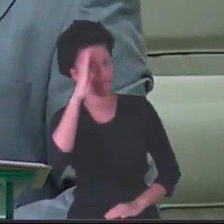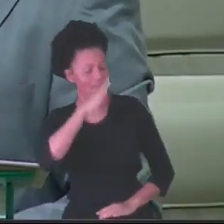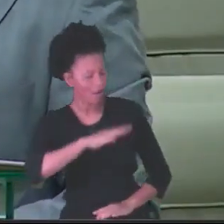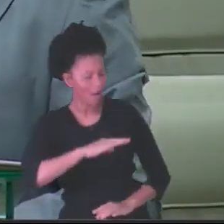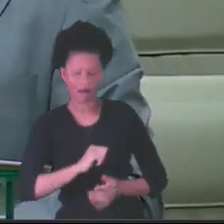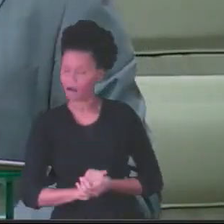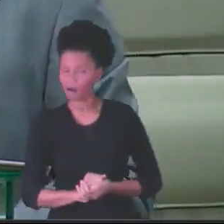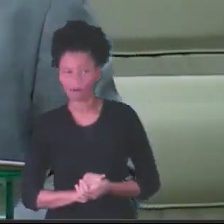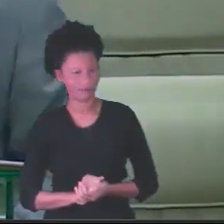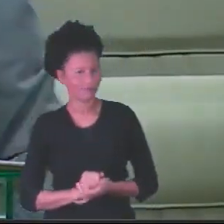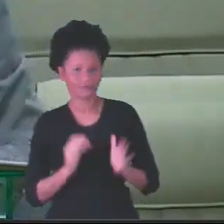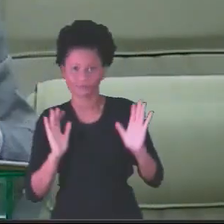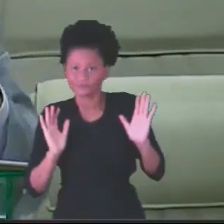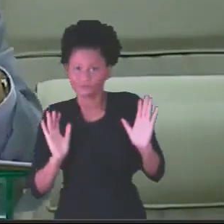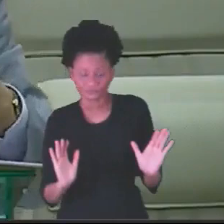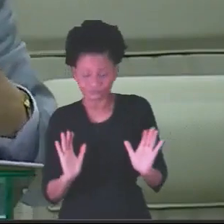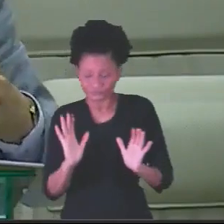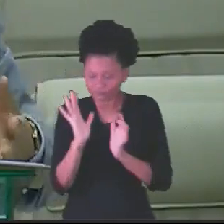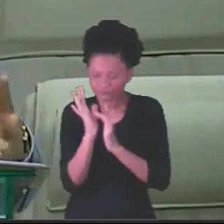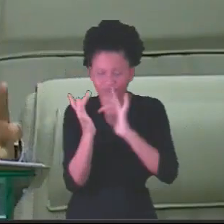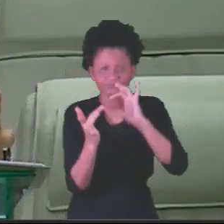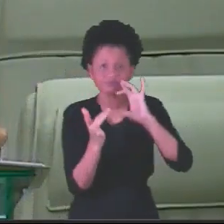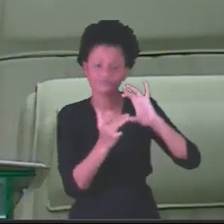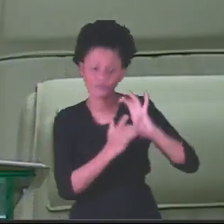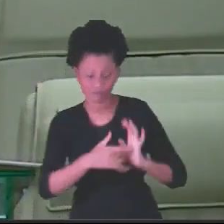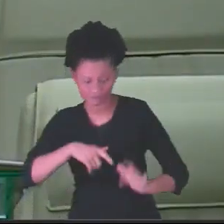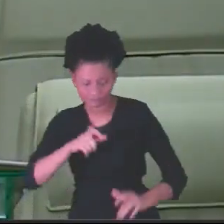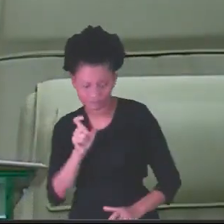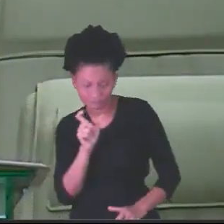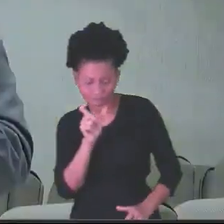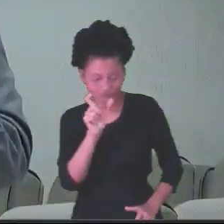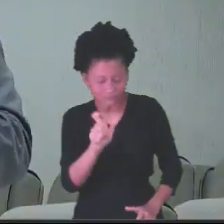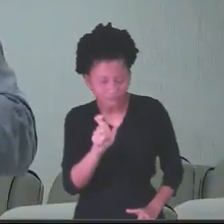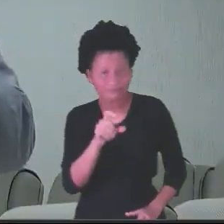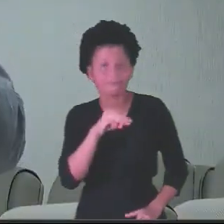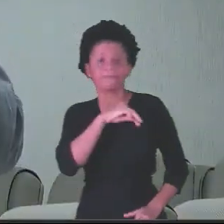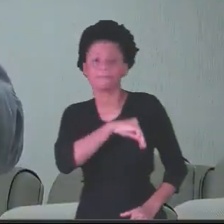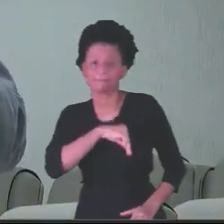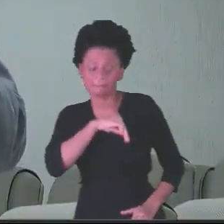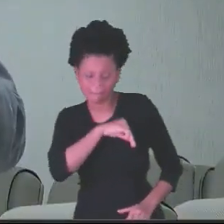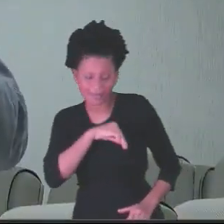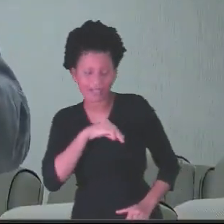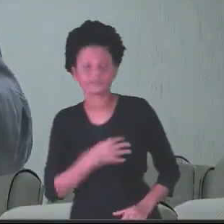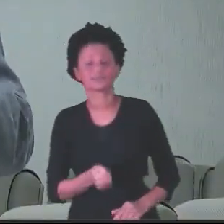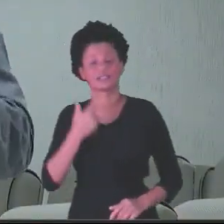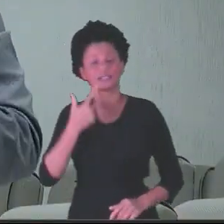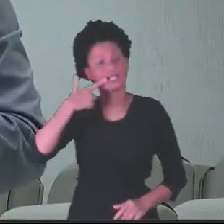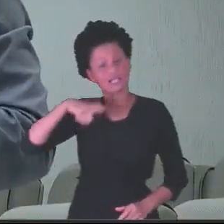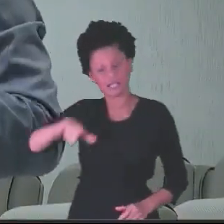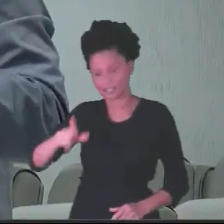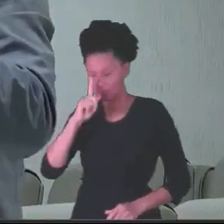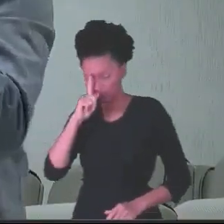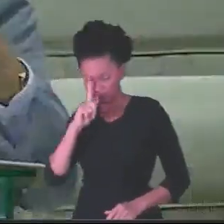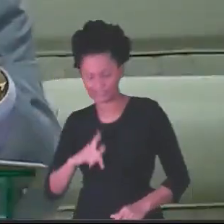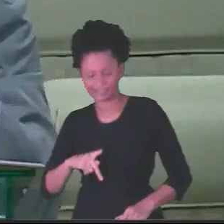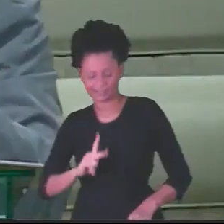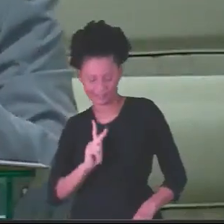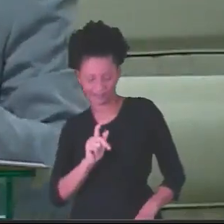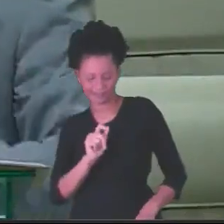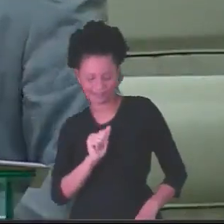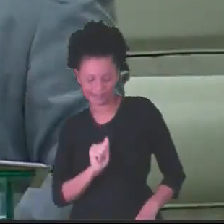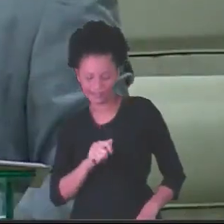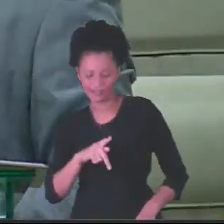conta do próprio dia jesus um termo aqui vamos que mateus usa que no grego é a palavra coisa que é